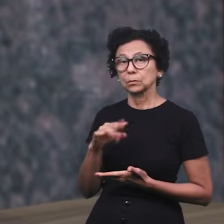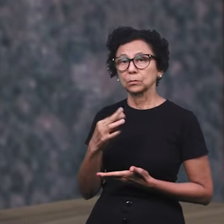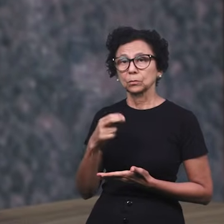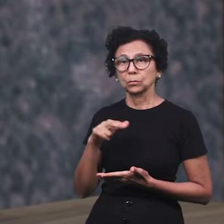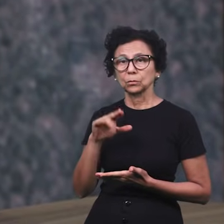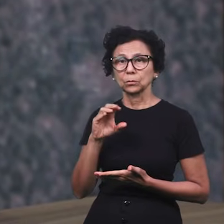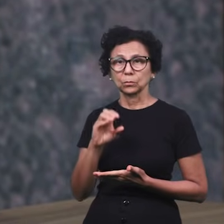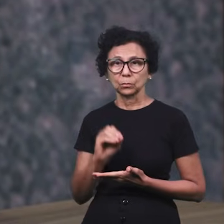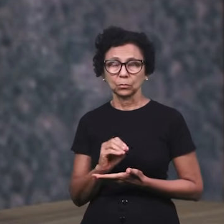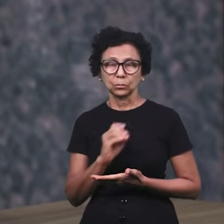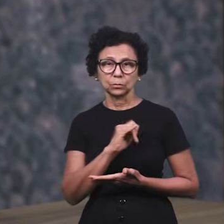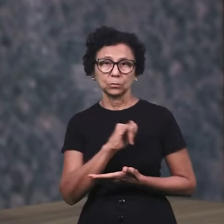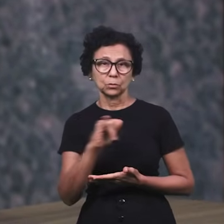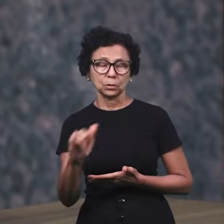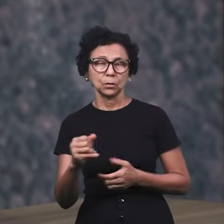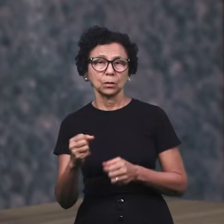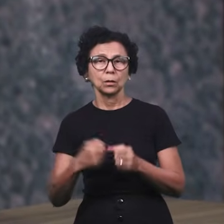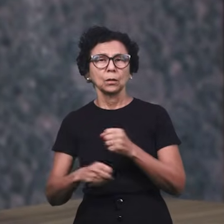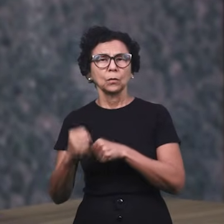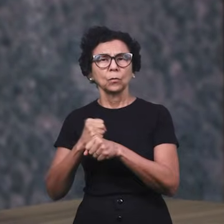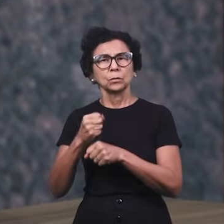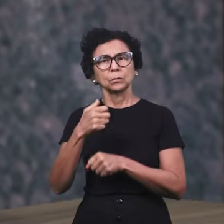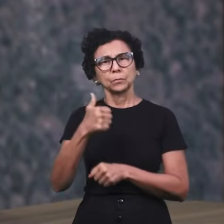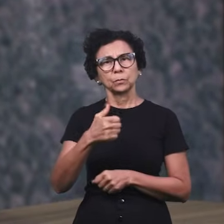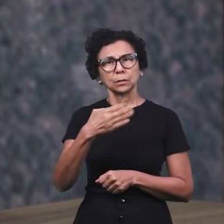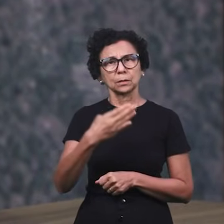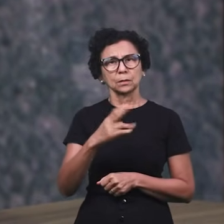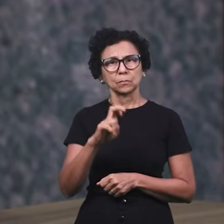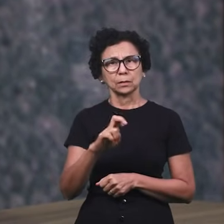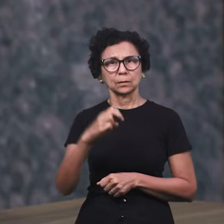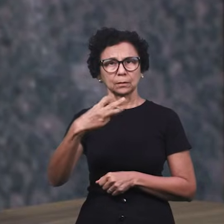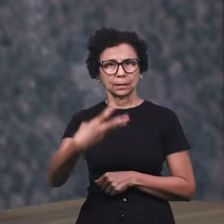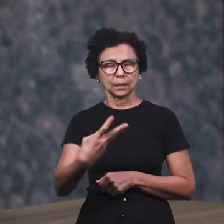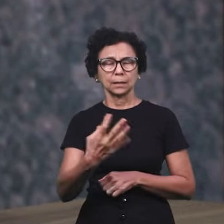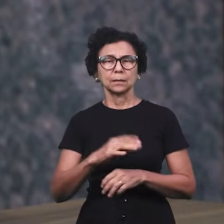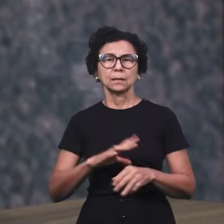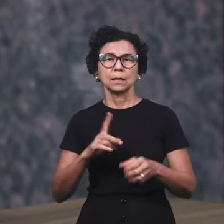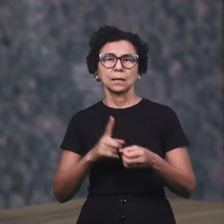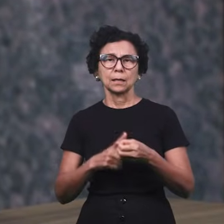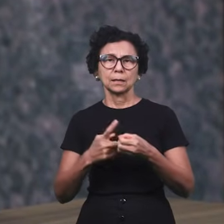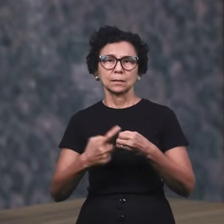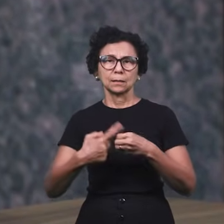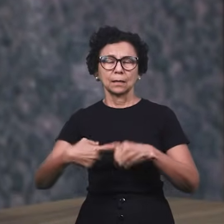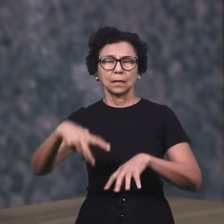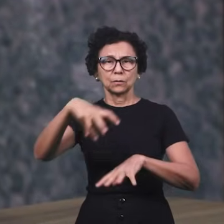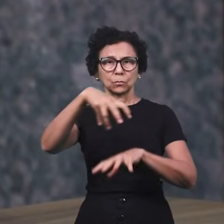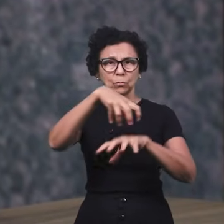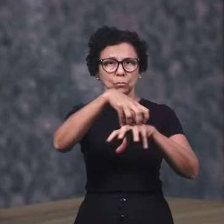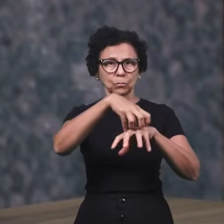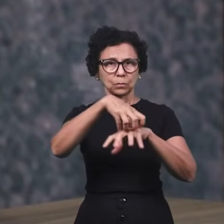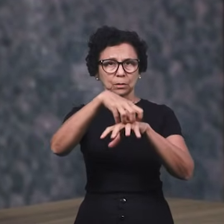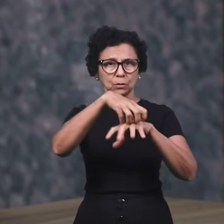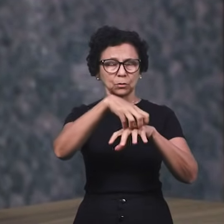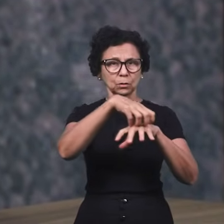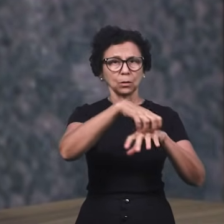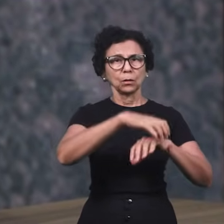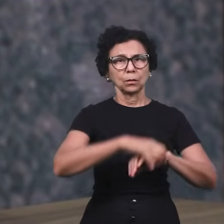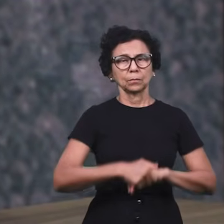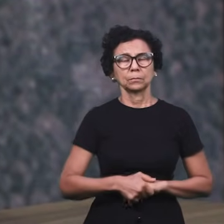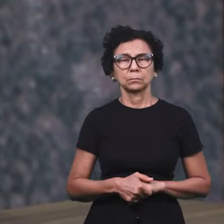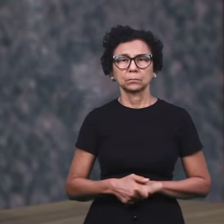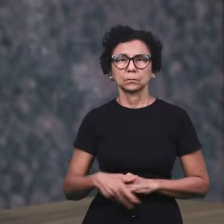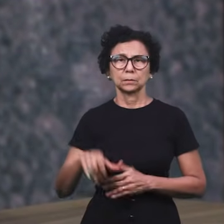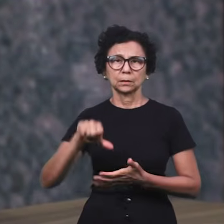tão importante, tão crítico na história do cristianismo? Naquele momento, o Império Bizantino, Constantinopla era a capital do Império